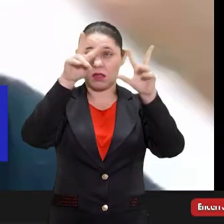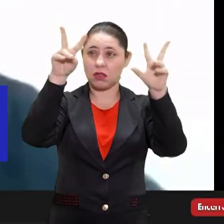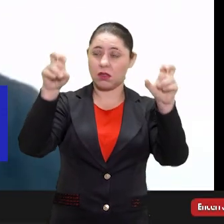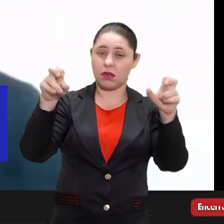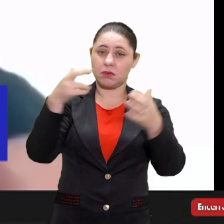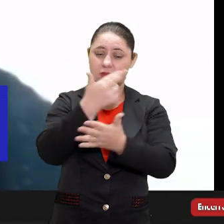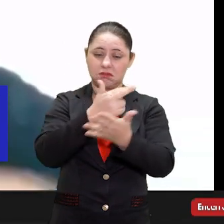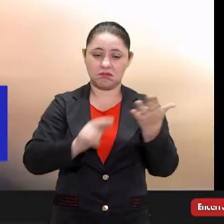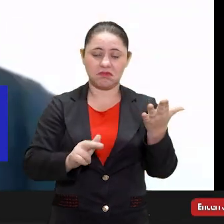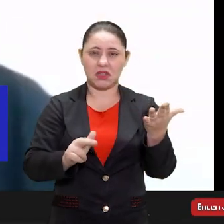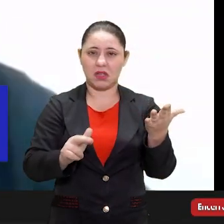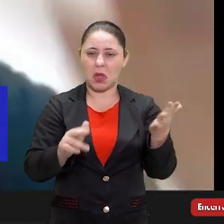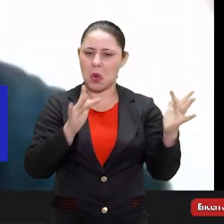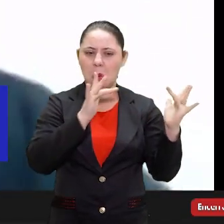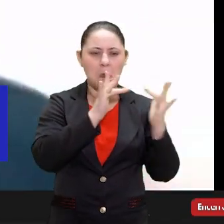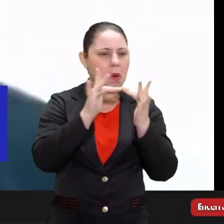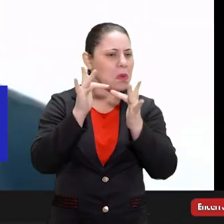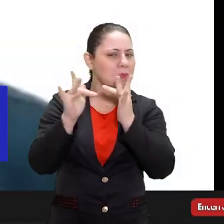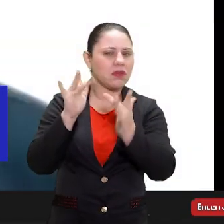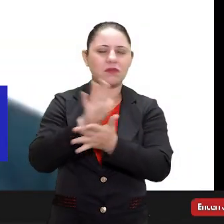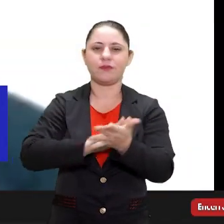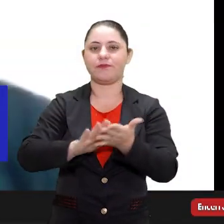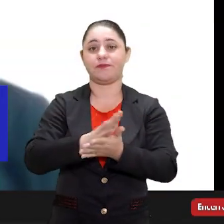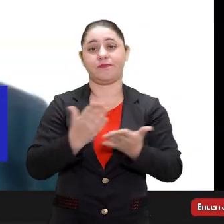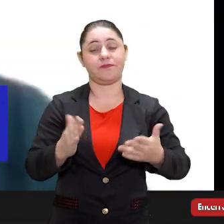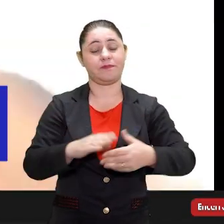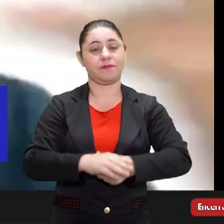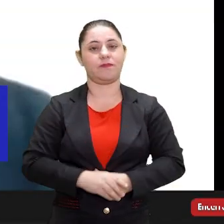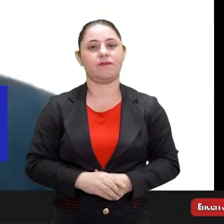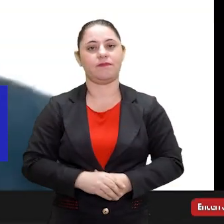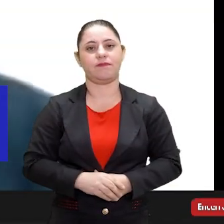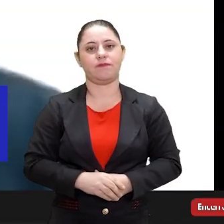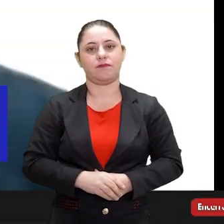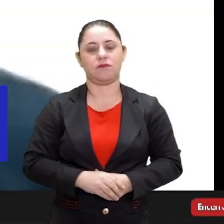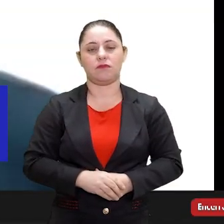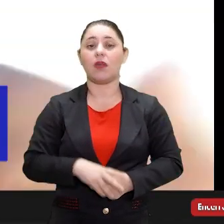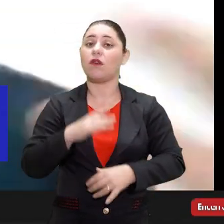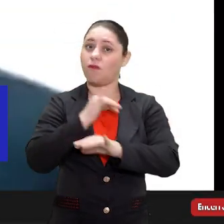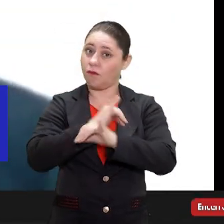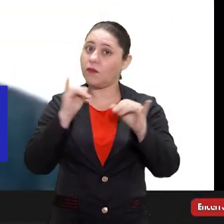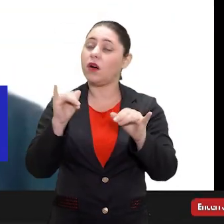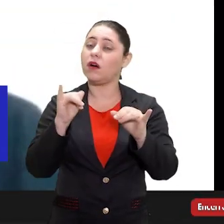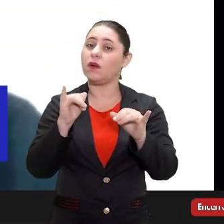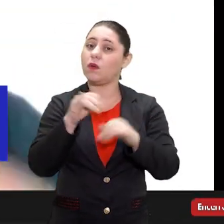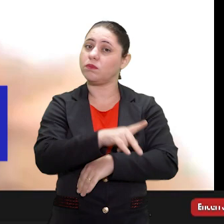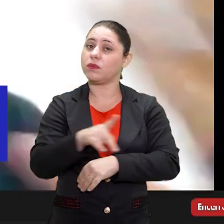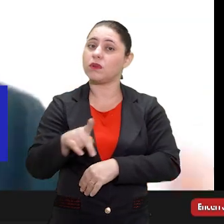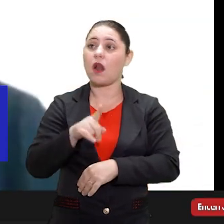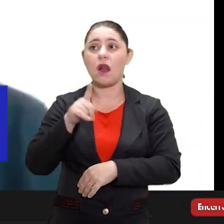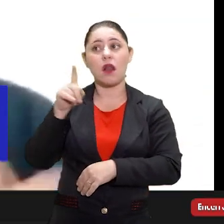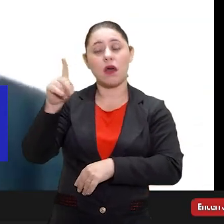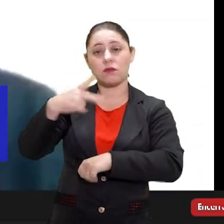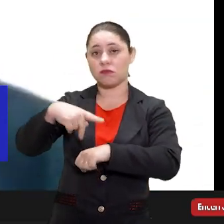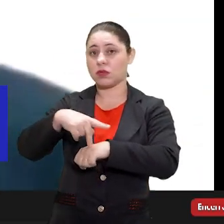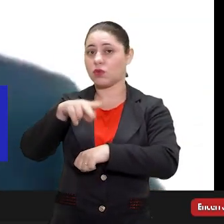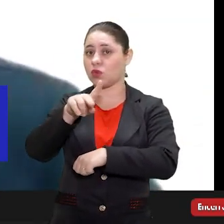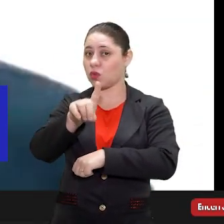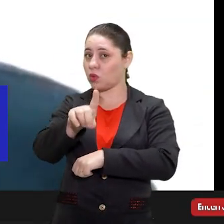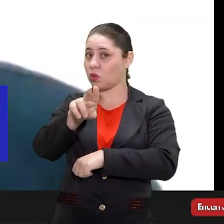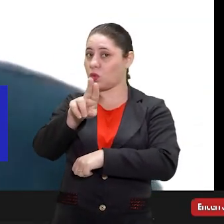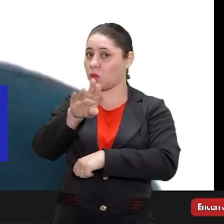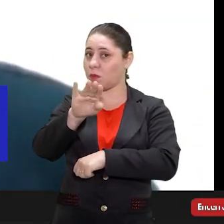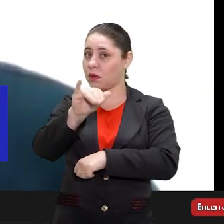com aquelas questões absurdas do passado que caíam no tema da redação, que não tinha nada a ver com